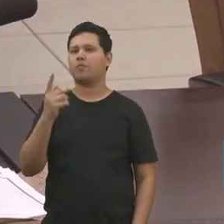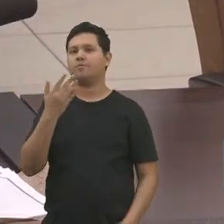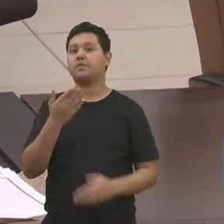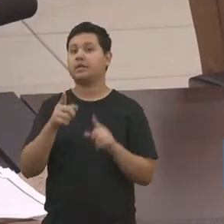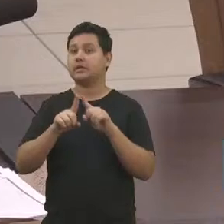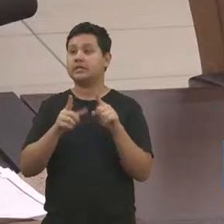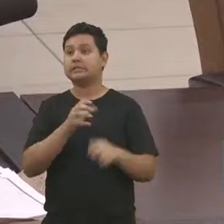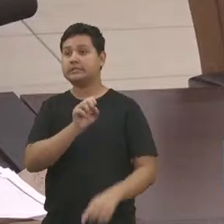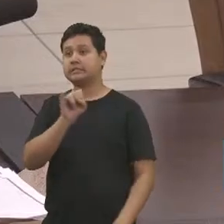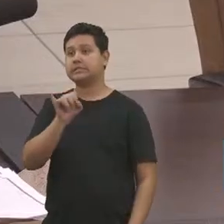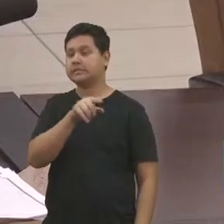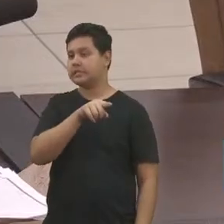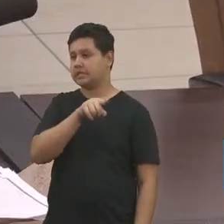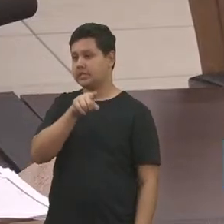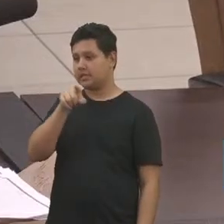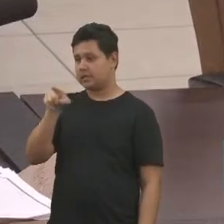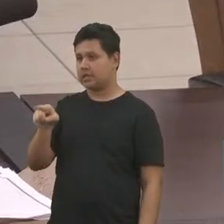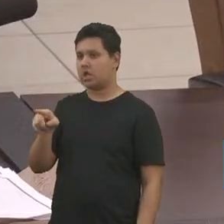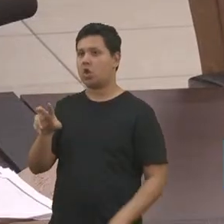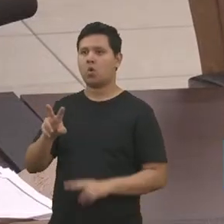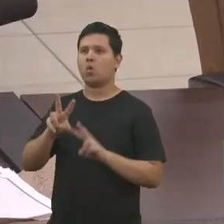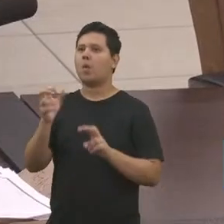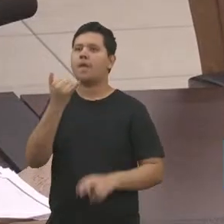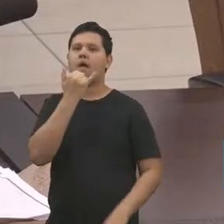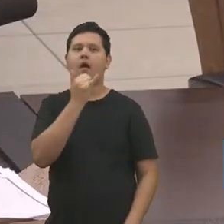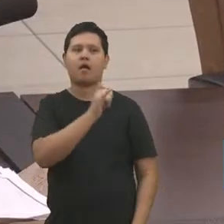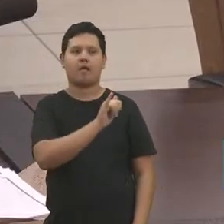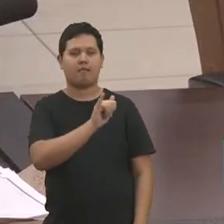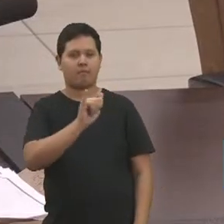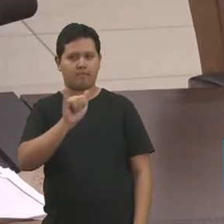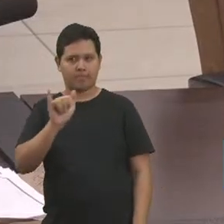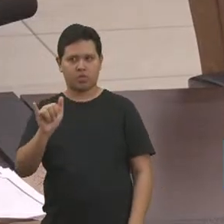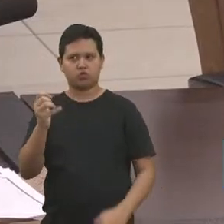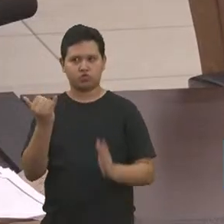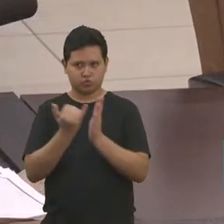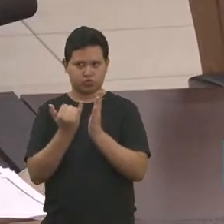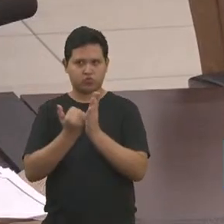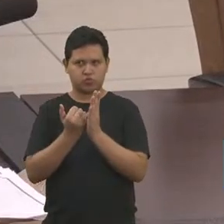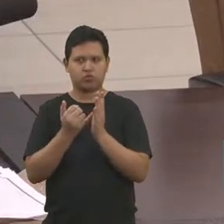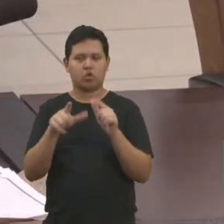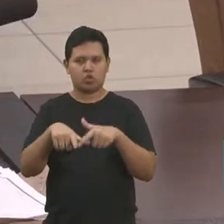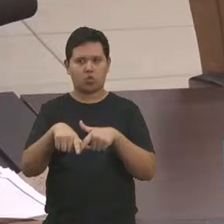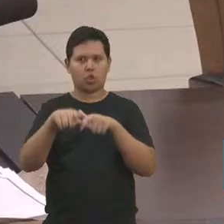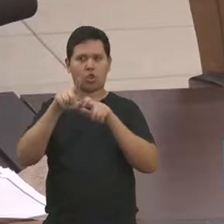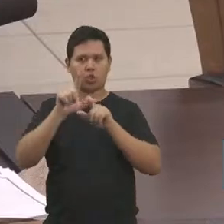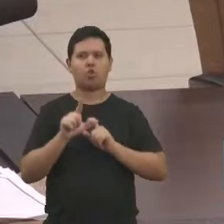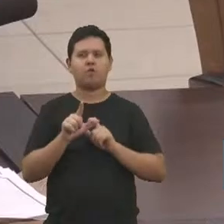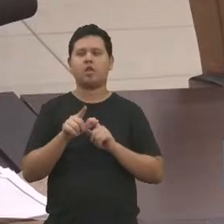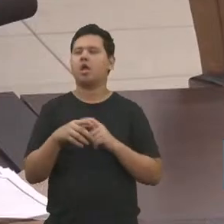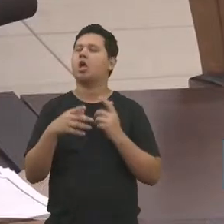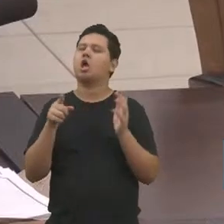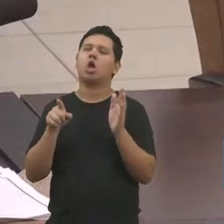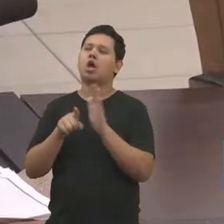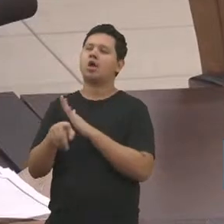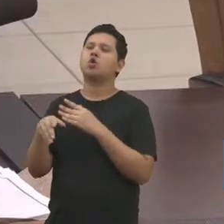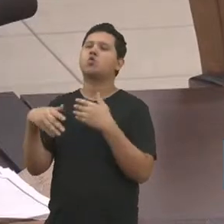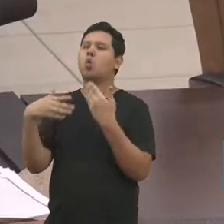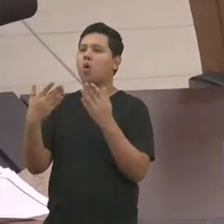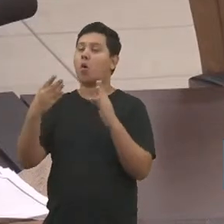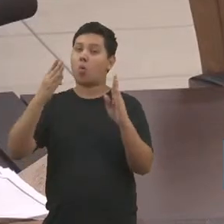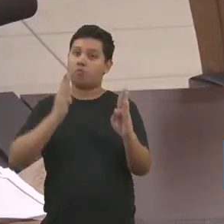se, através da anistia, na sua percepção, qual que seria esse impacto para a